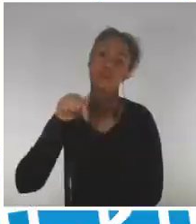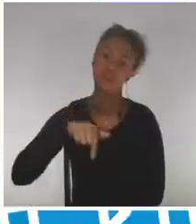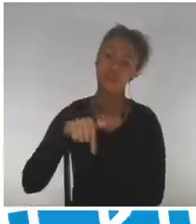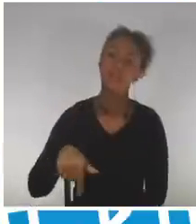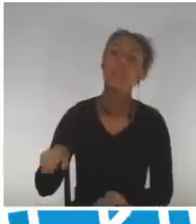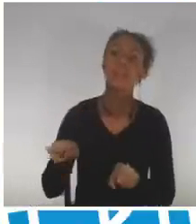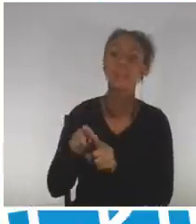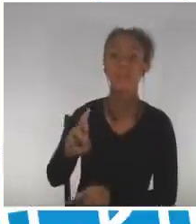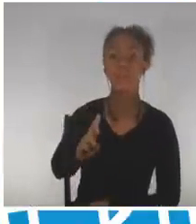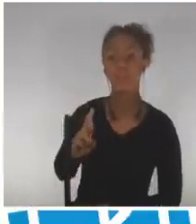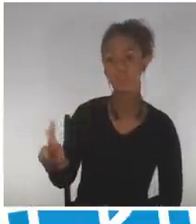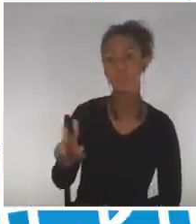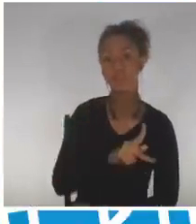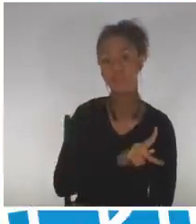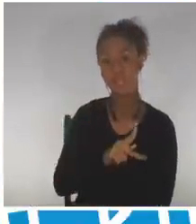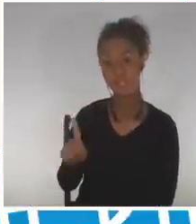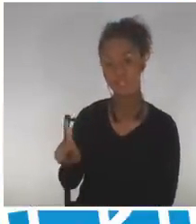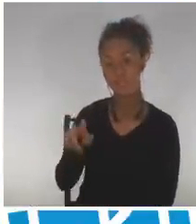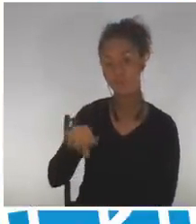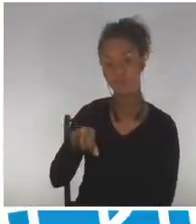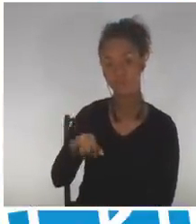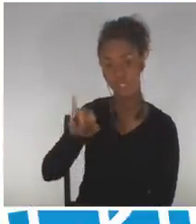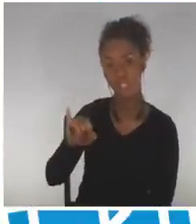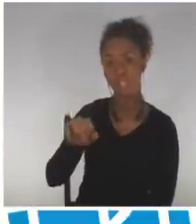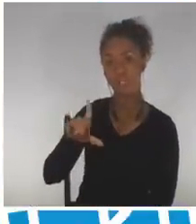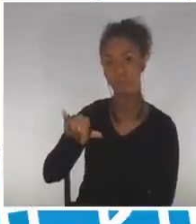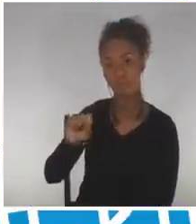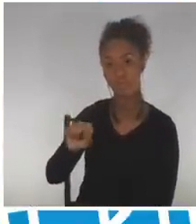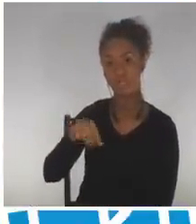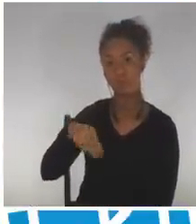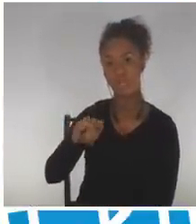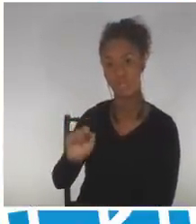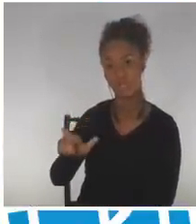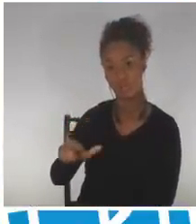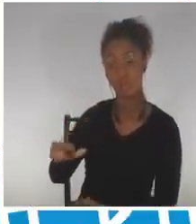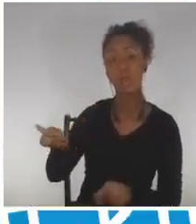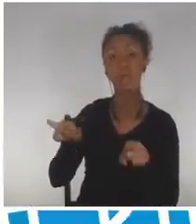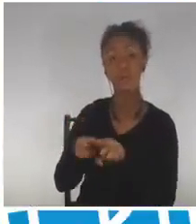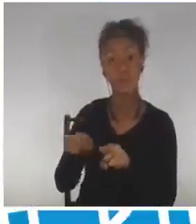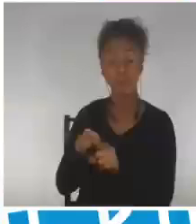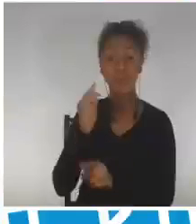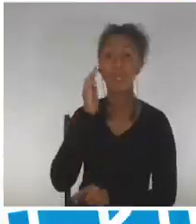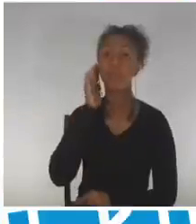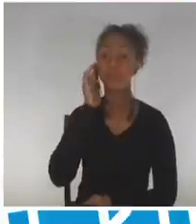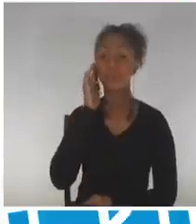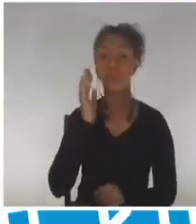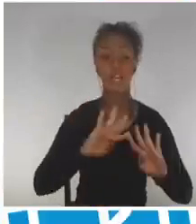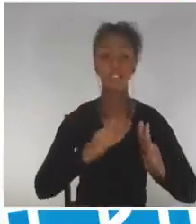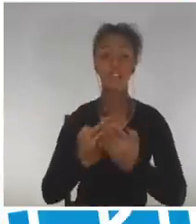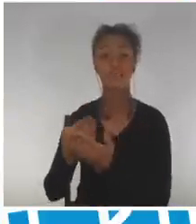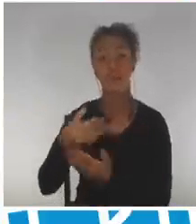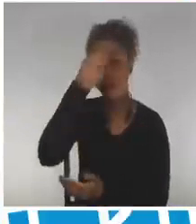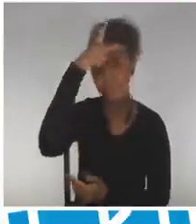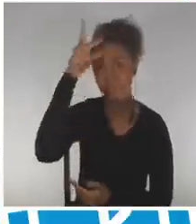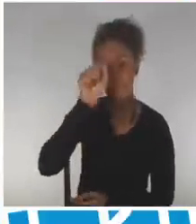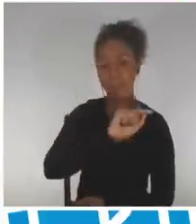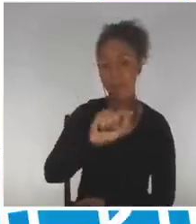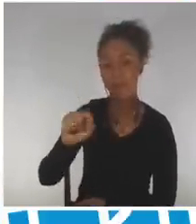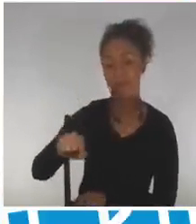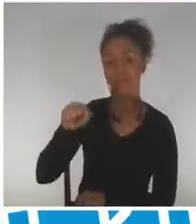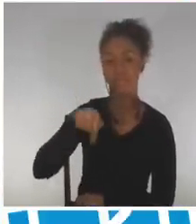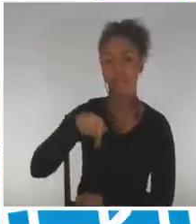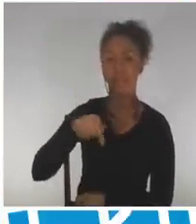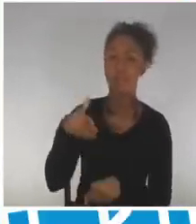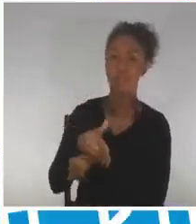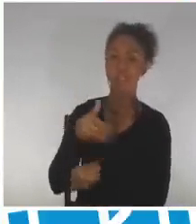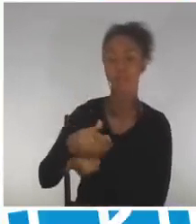Miguel, presidente nacional da Undime, agradecer a participação da Undime e das redes municipais nesse debate em torno do